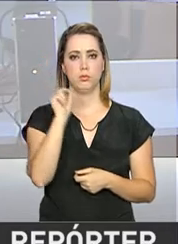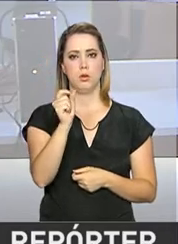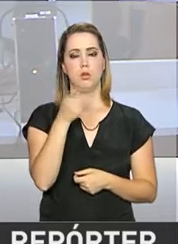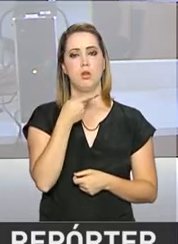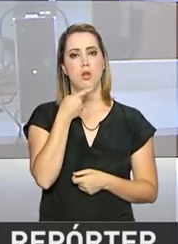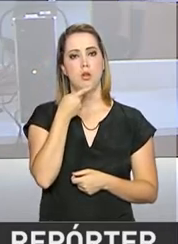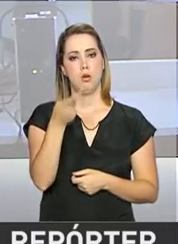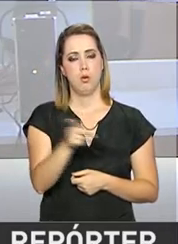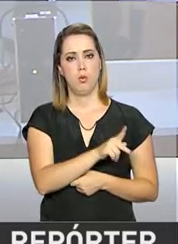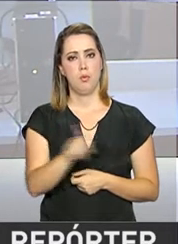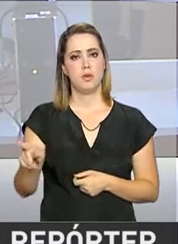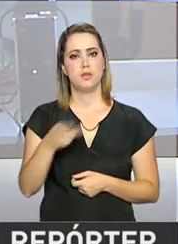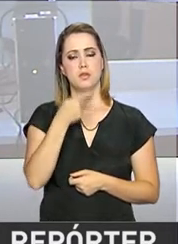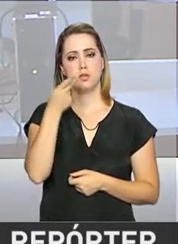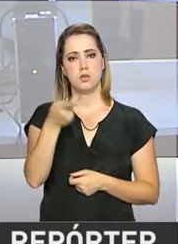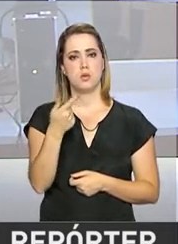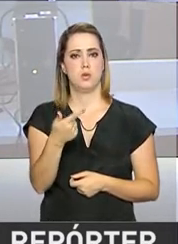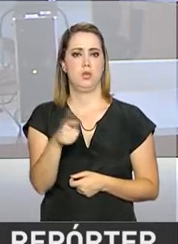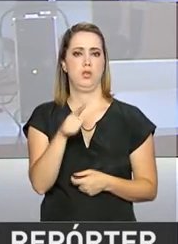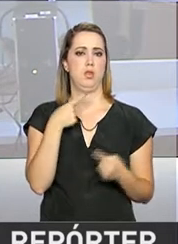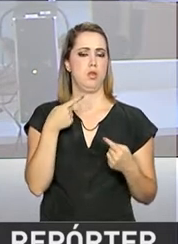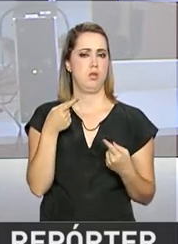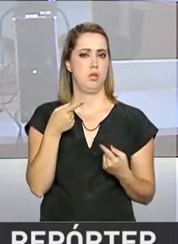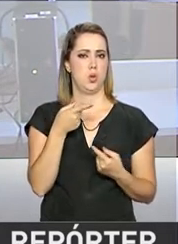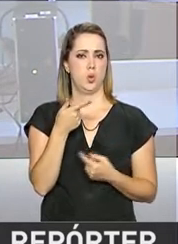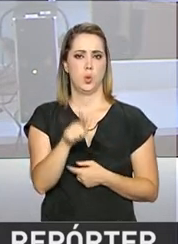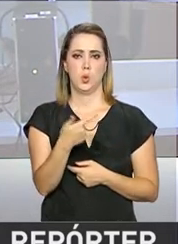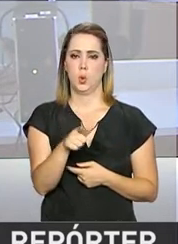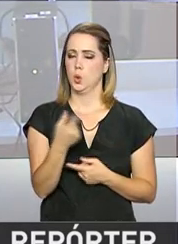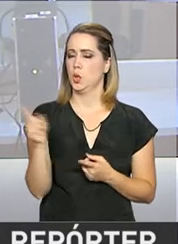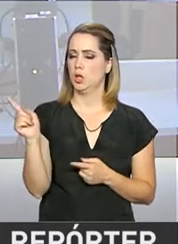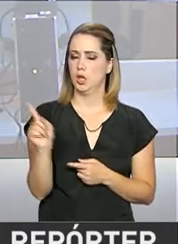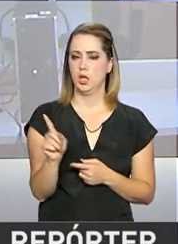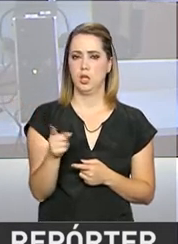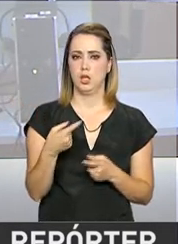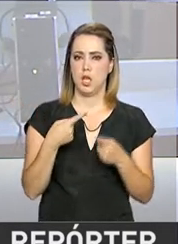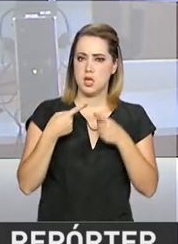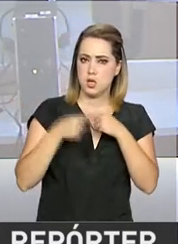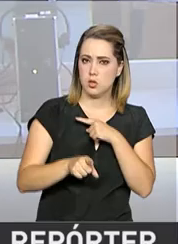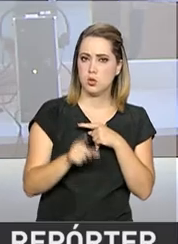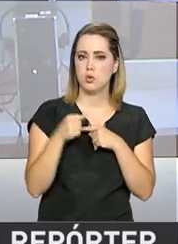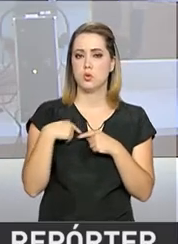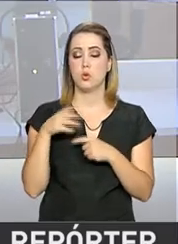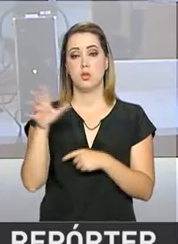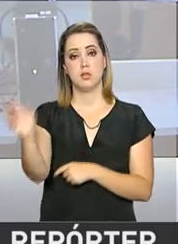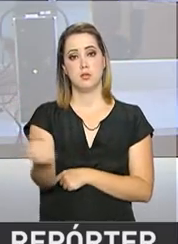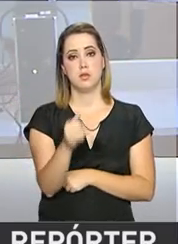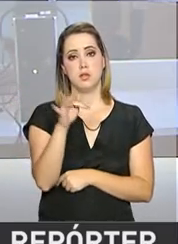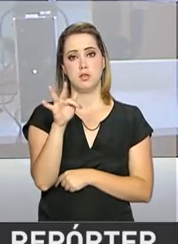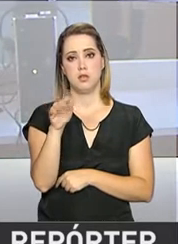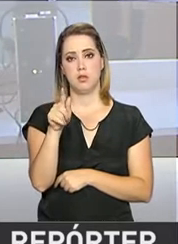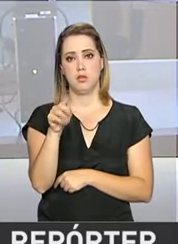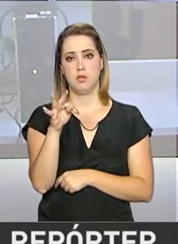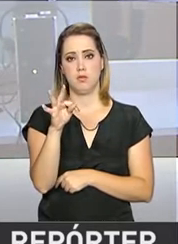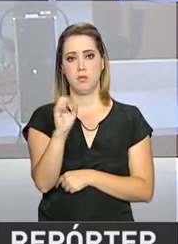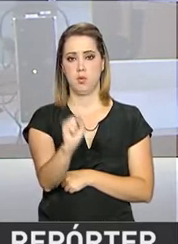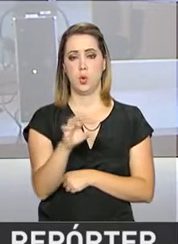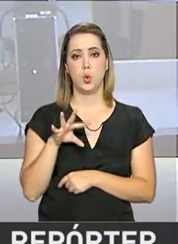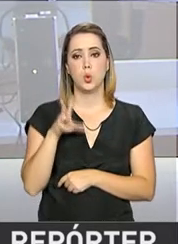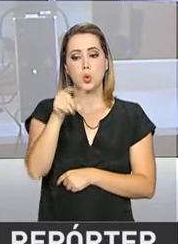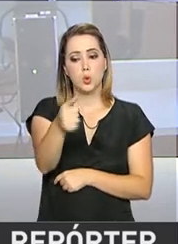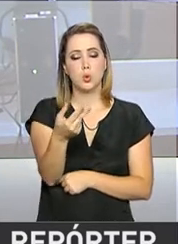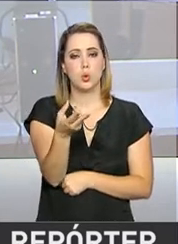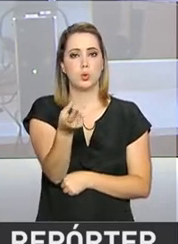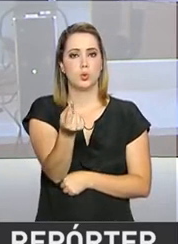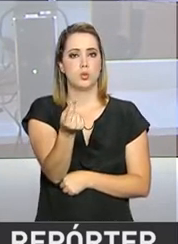a informação de que haveria restrição para saques de contas inativas do FGTS. Ele confirmou que vai liberar todo o